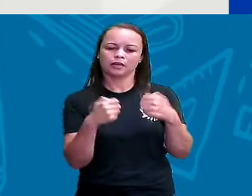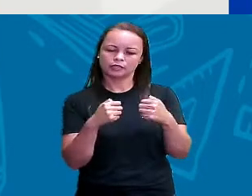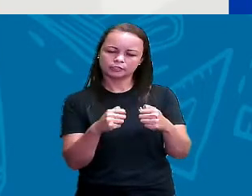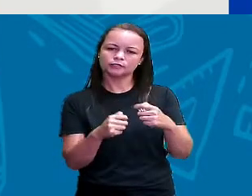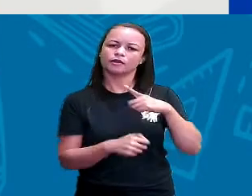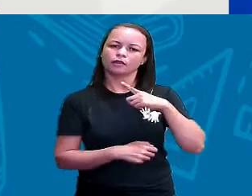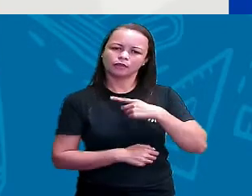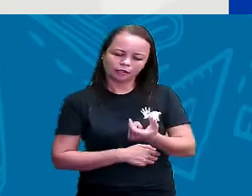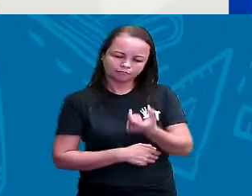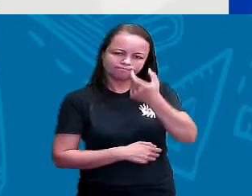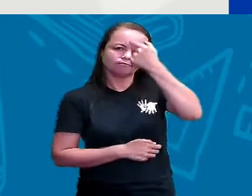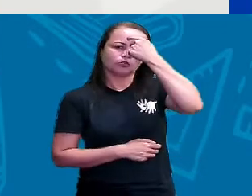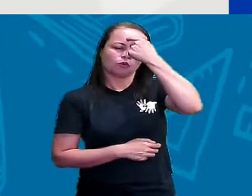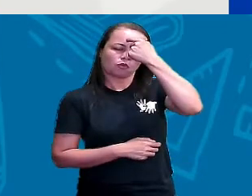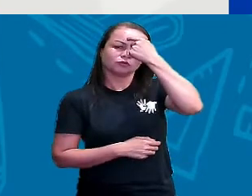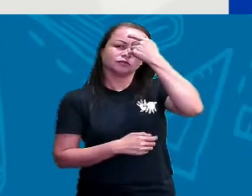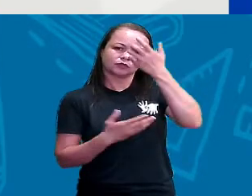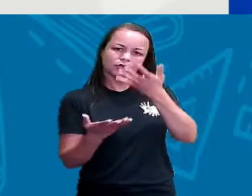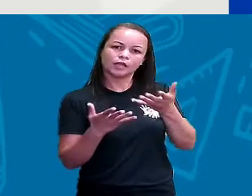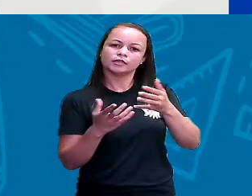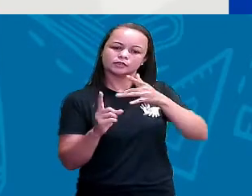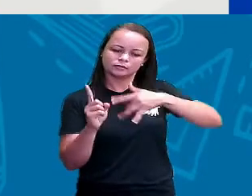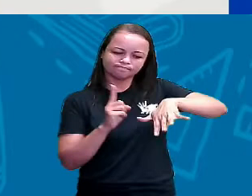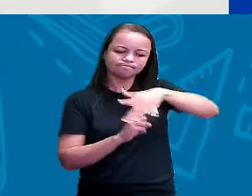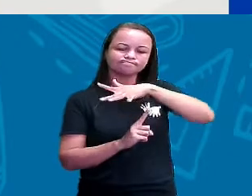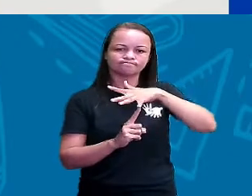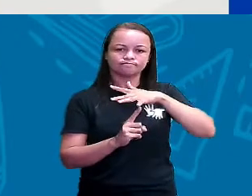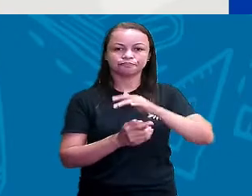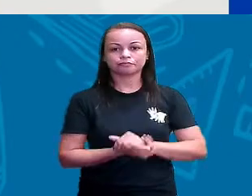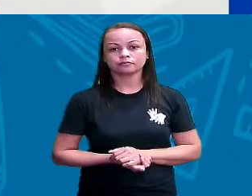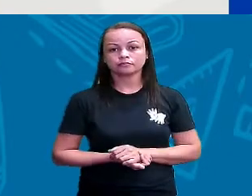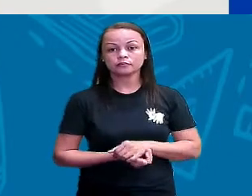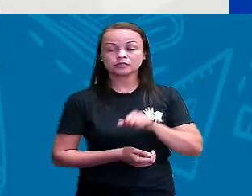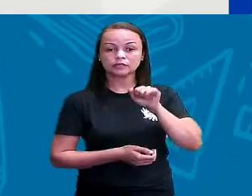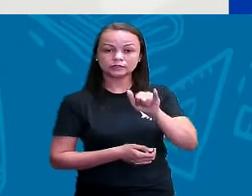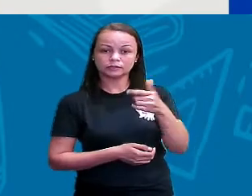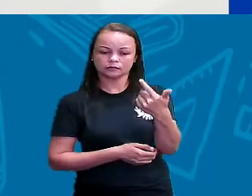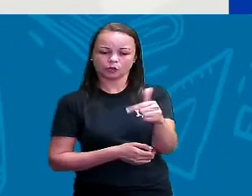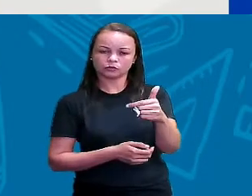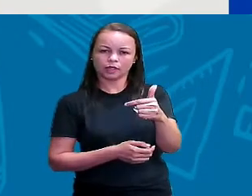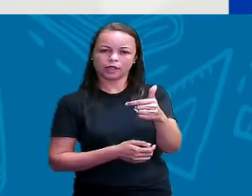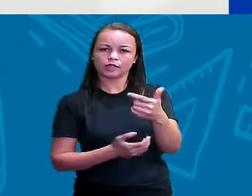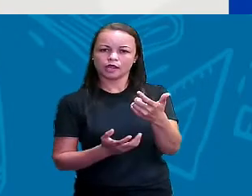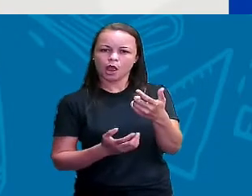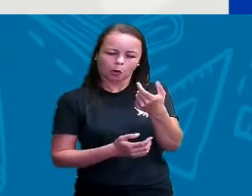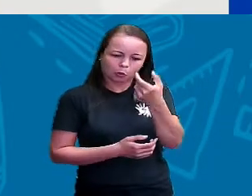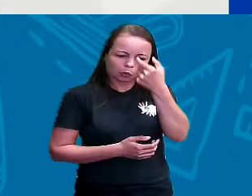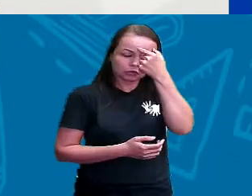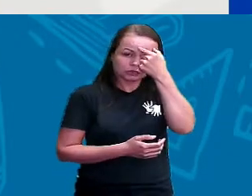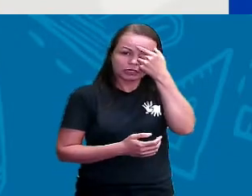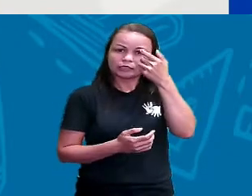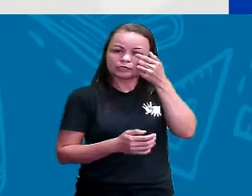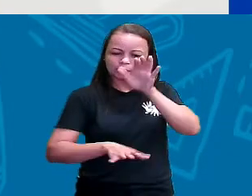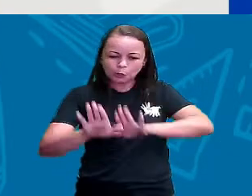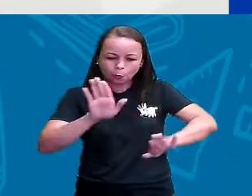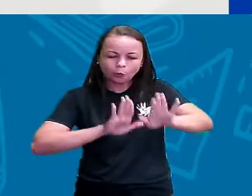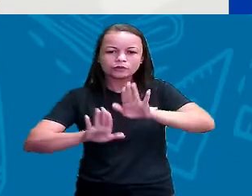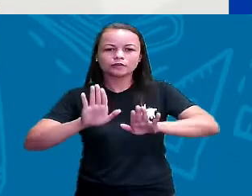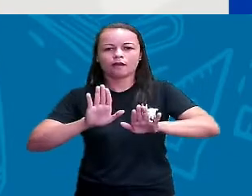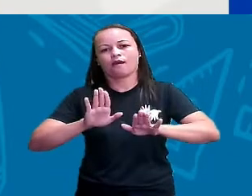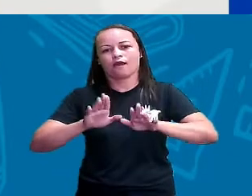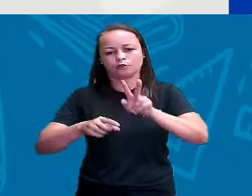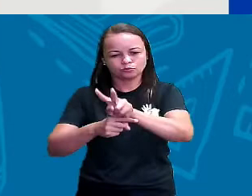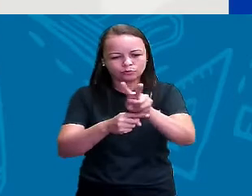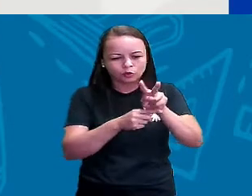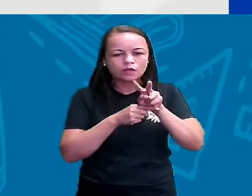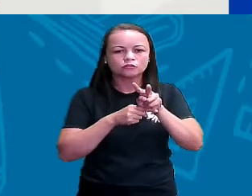essa consciência ambiental. Porque se a gente não tiver essa consciência, se a gente não cuidar do ambiente em que nós vivemos,